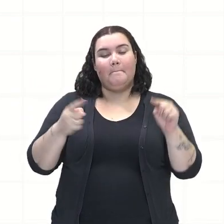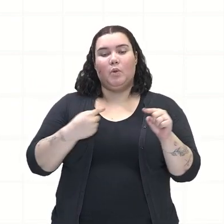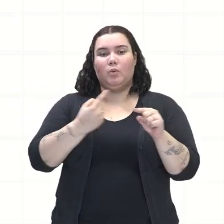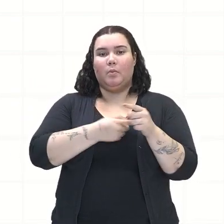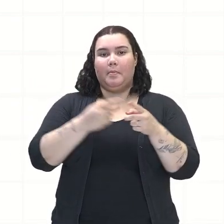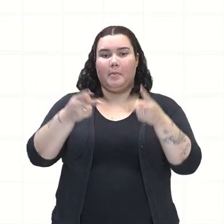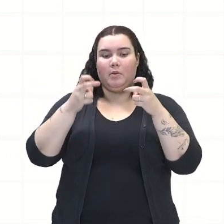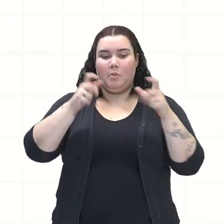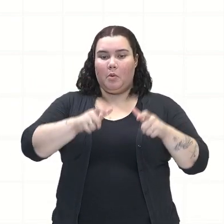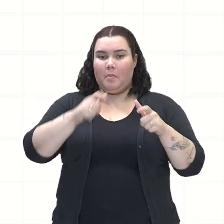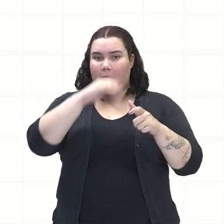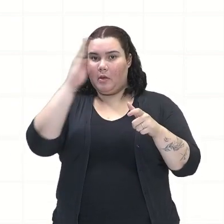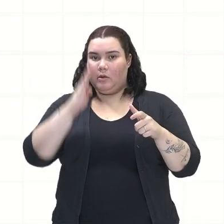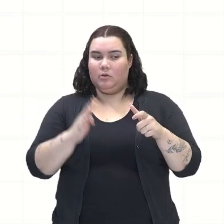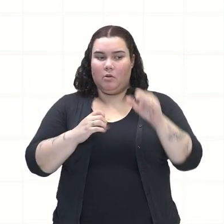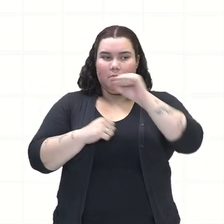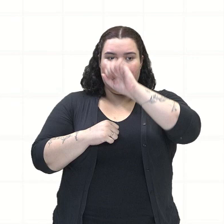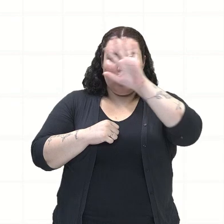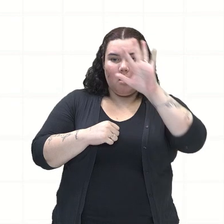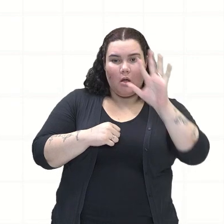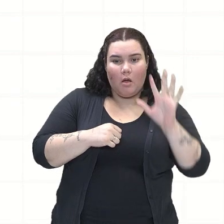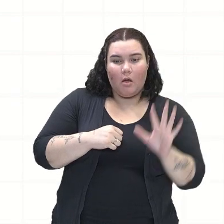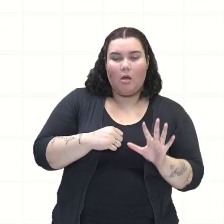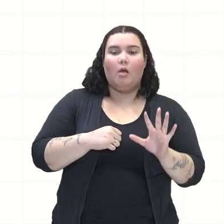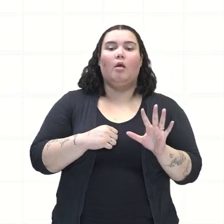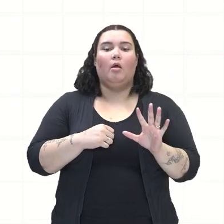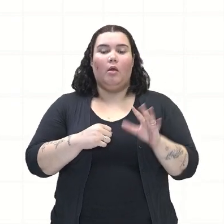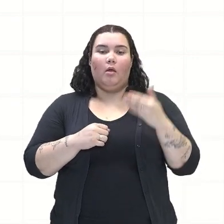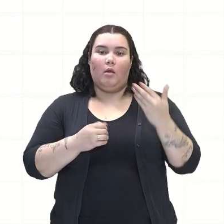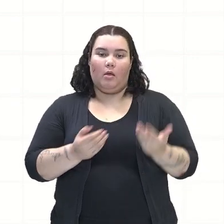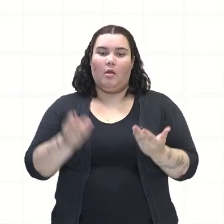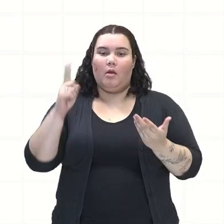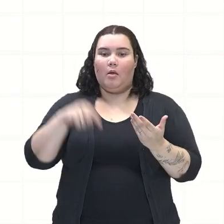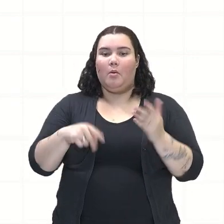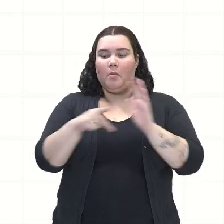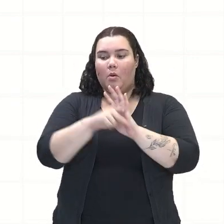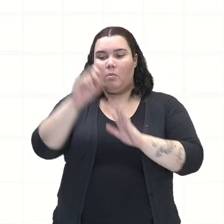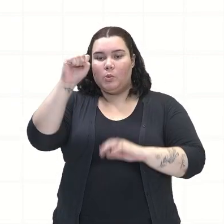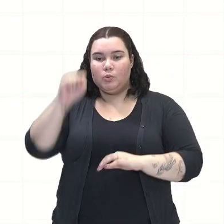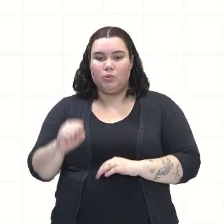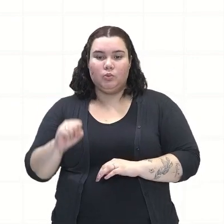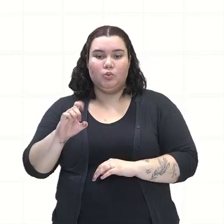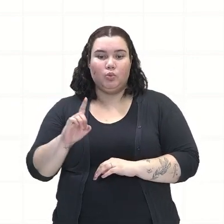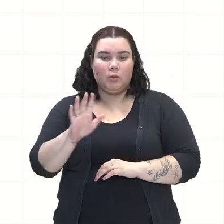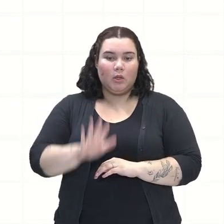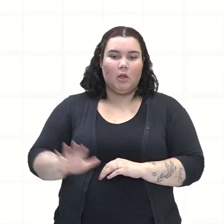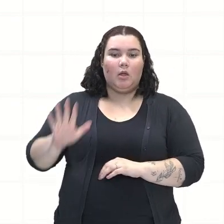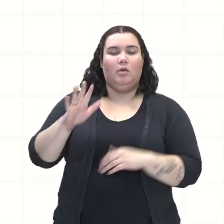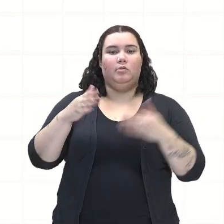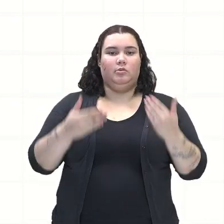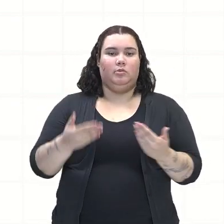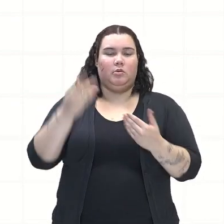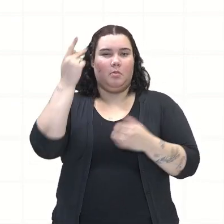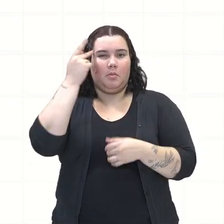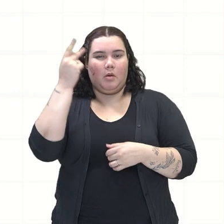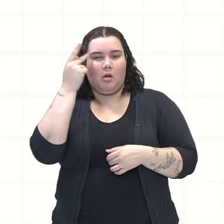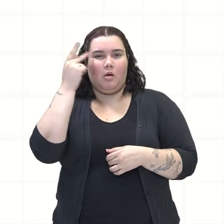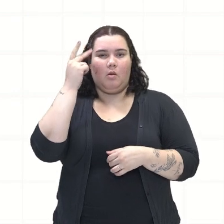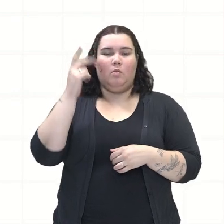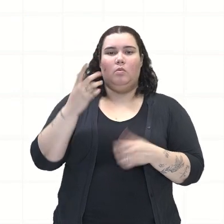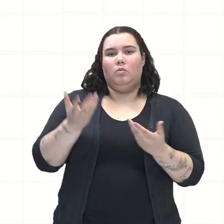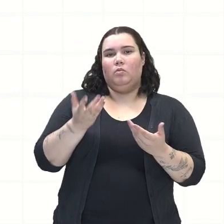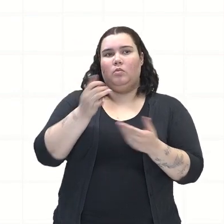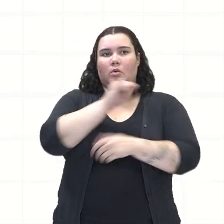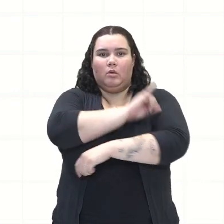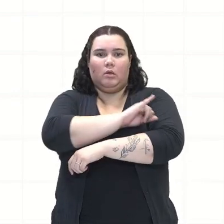território brasileiro, o chamado coração econômico do Brasil é a parte do sudeste brasileiro mesmo, né? São Paulo, Rio de Janeiro, Minas Gerais, enfim, aquela